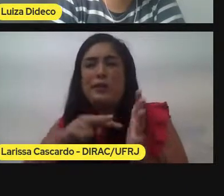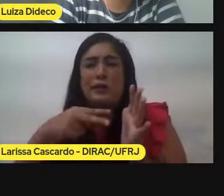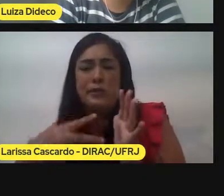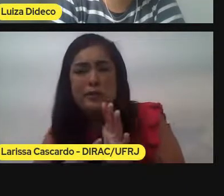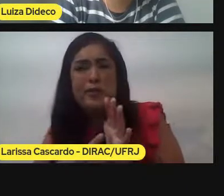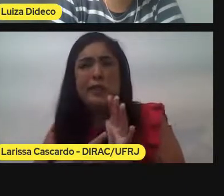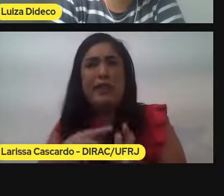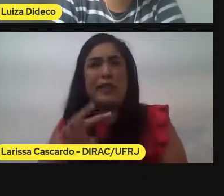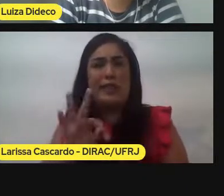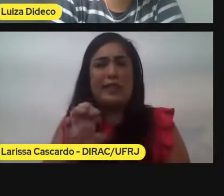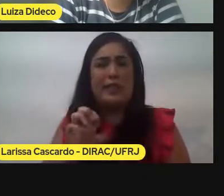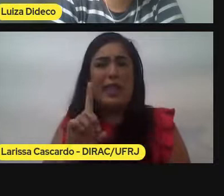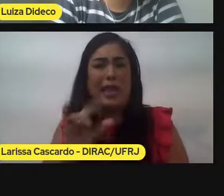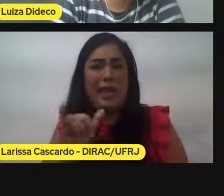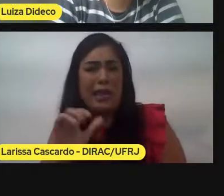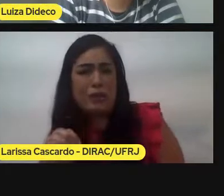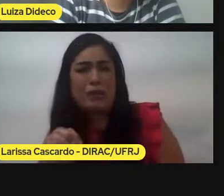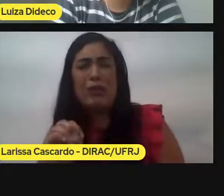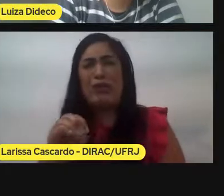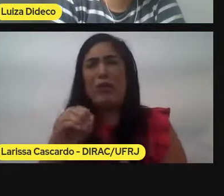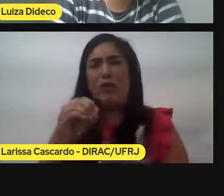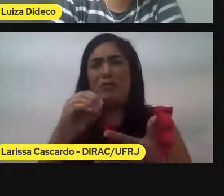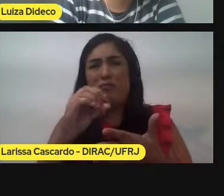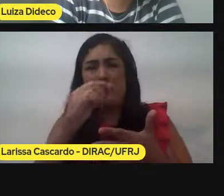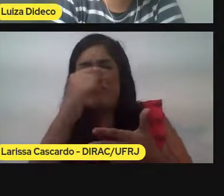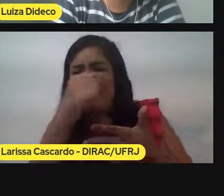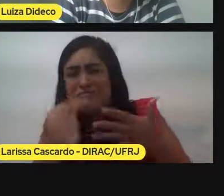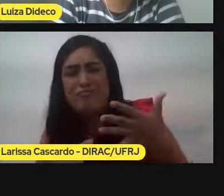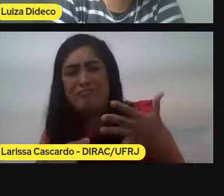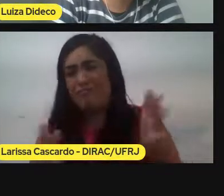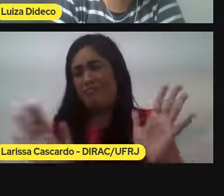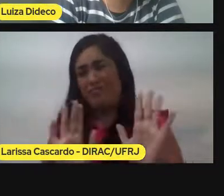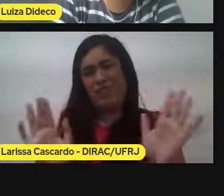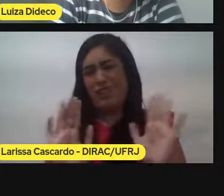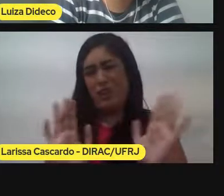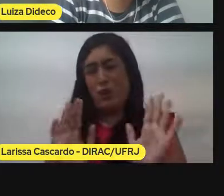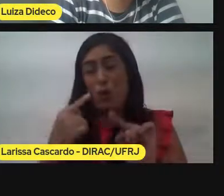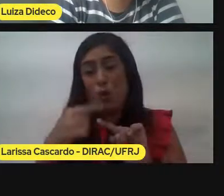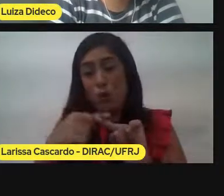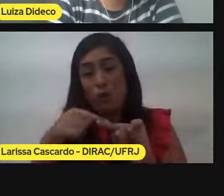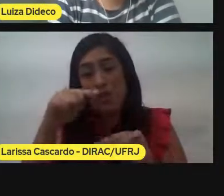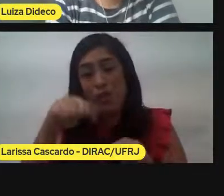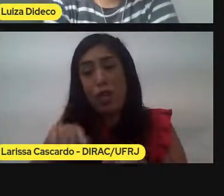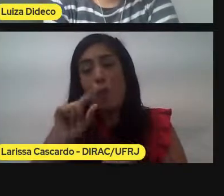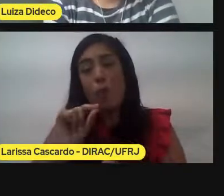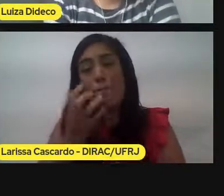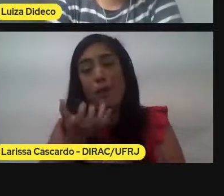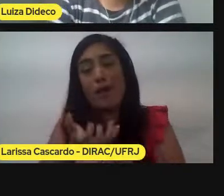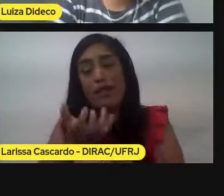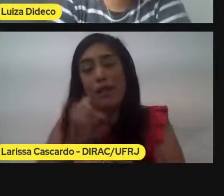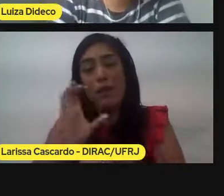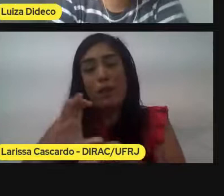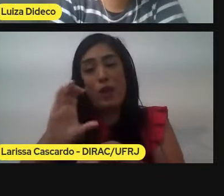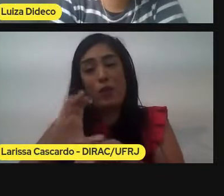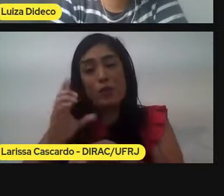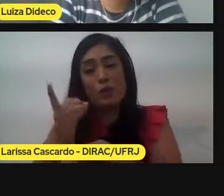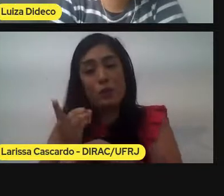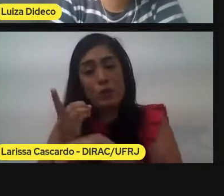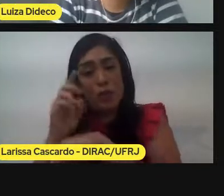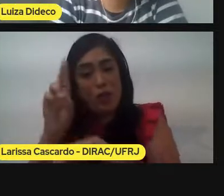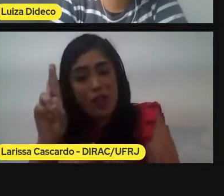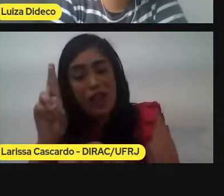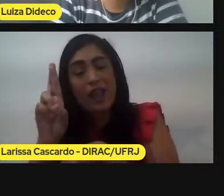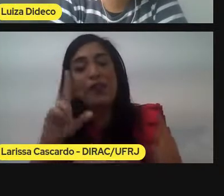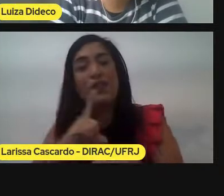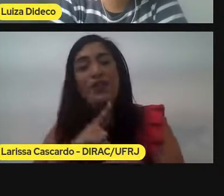isso, porque isso é matéria para um curso de doutorado, com uma bibliografia